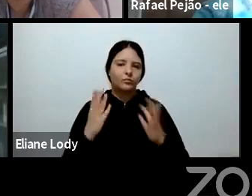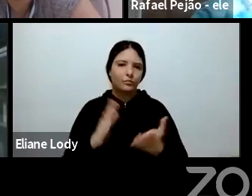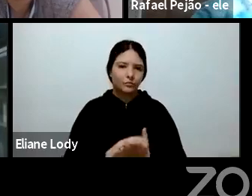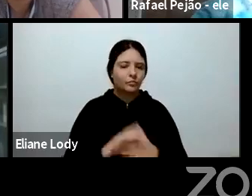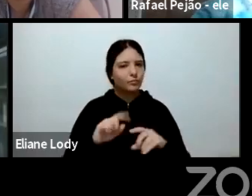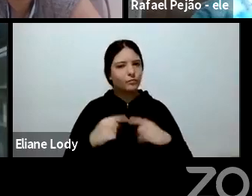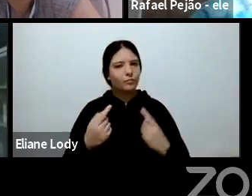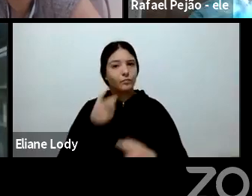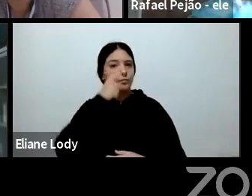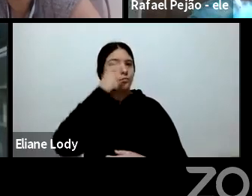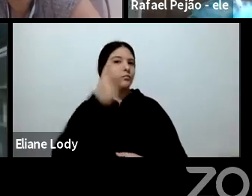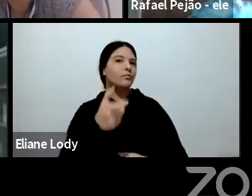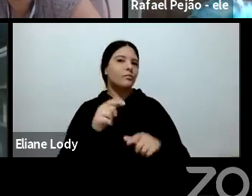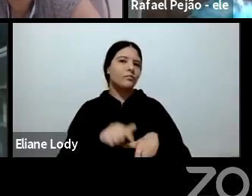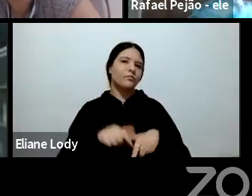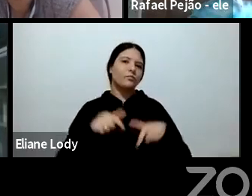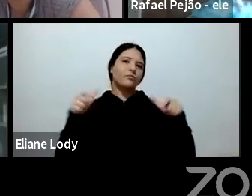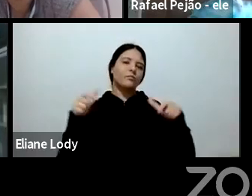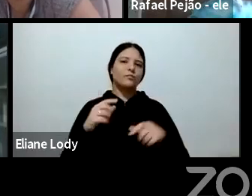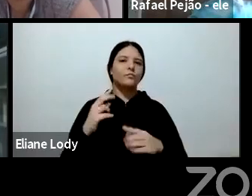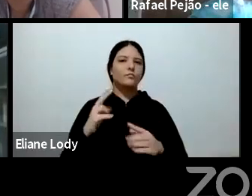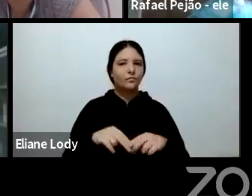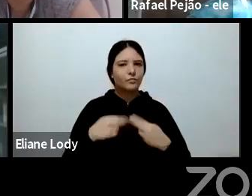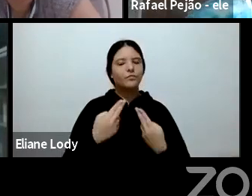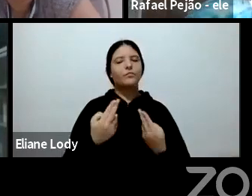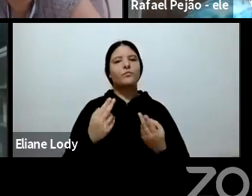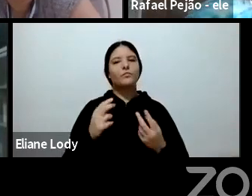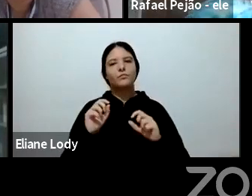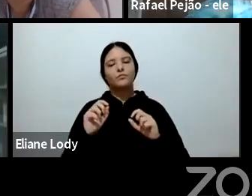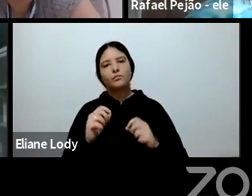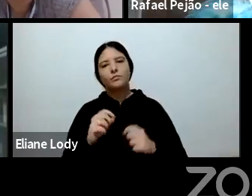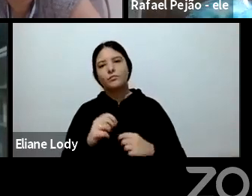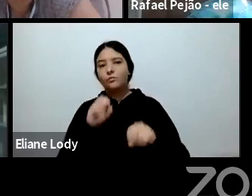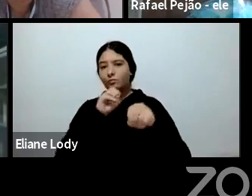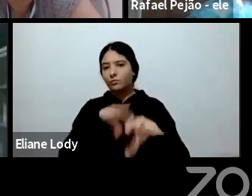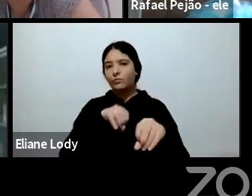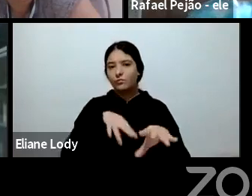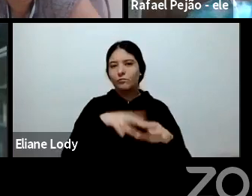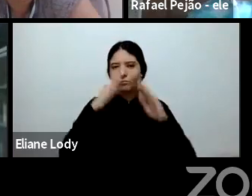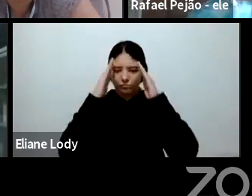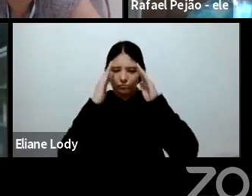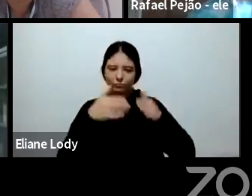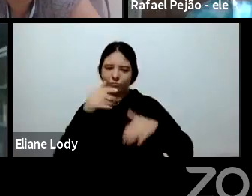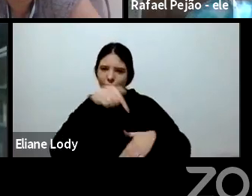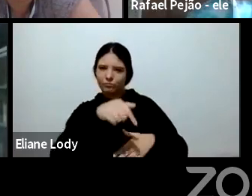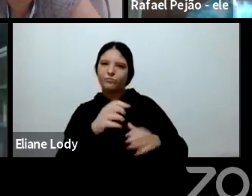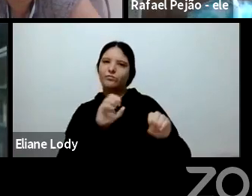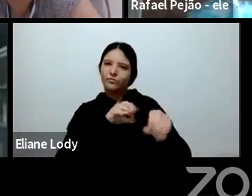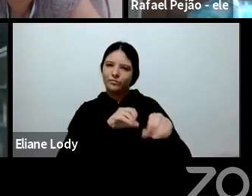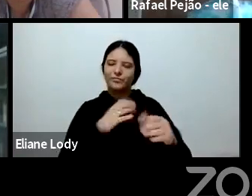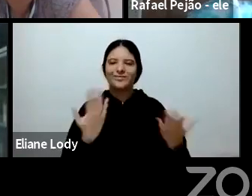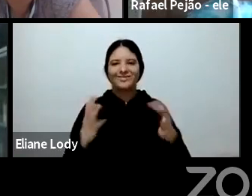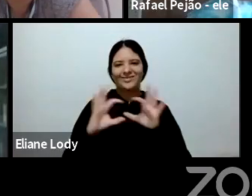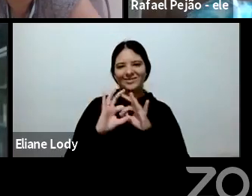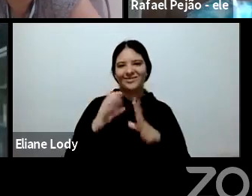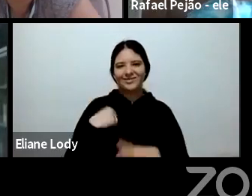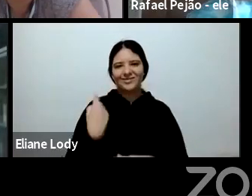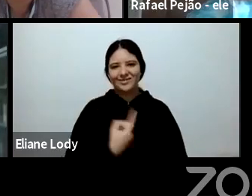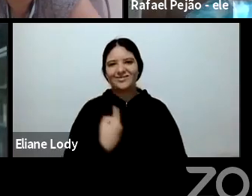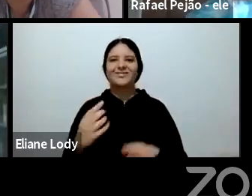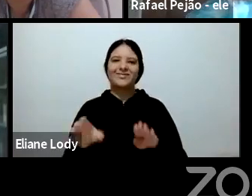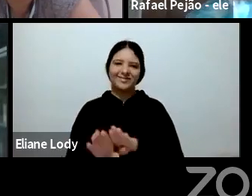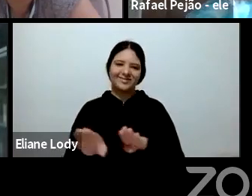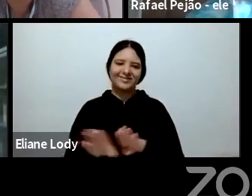dela é muito por causa desse compromisso dela com a educação, né? Nesse sentido, ela é um pouco parceira nossa aí também, com a questão da formação